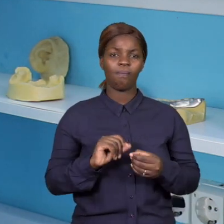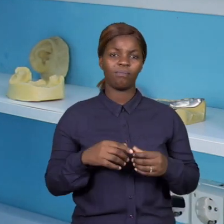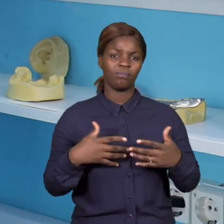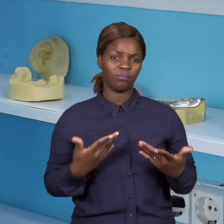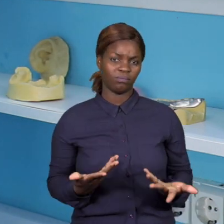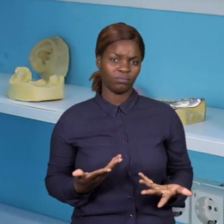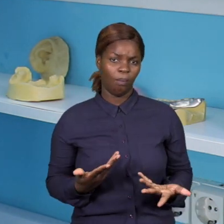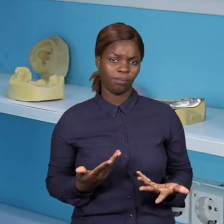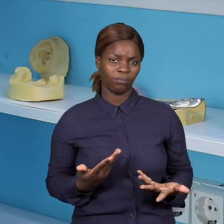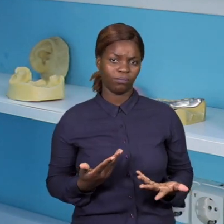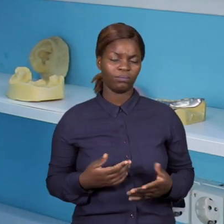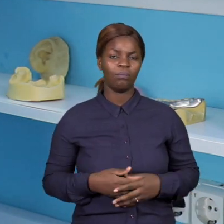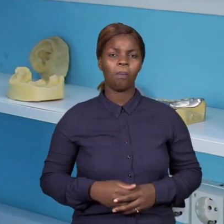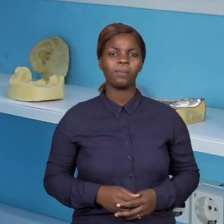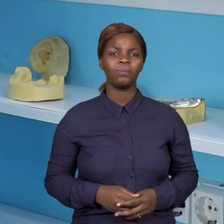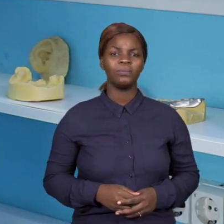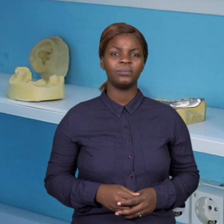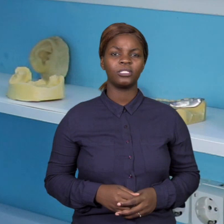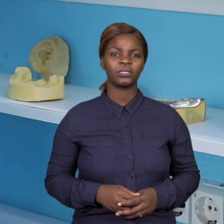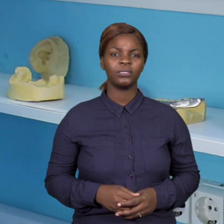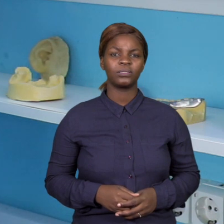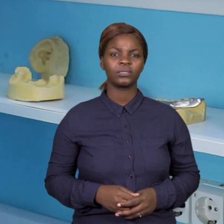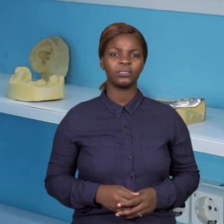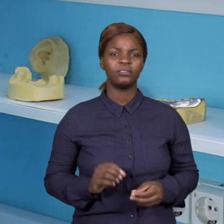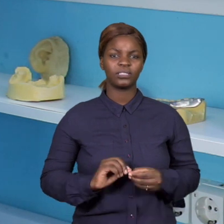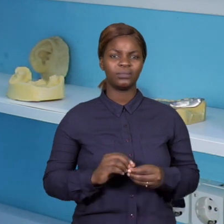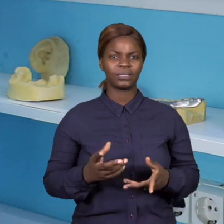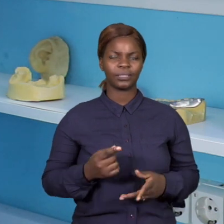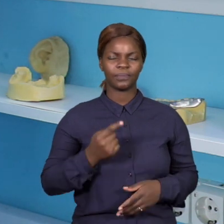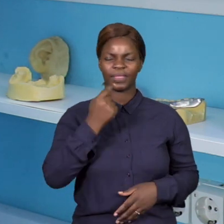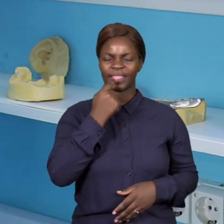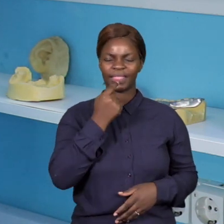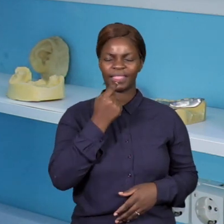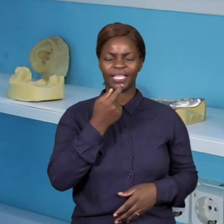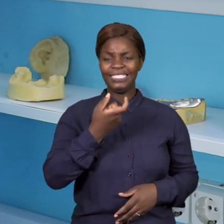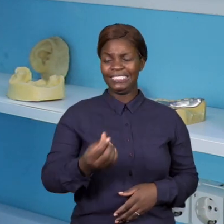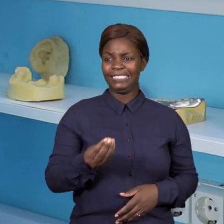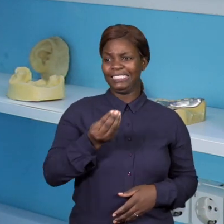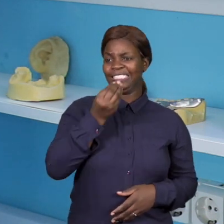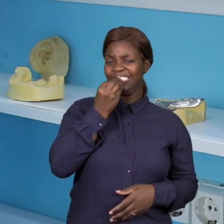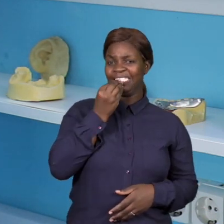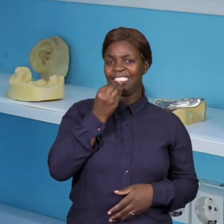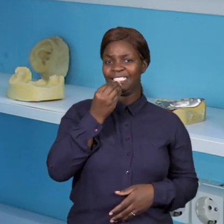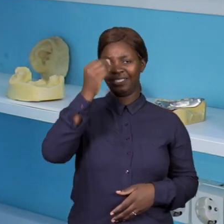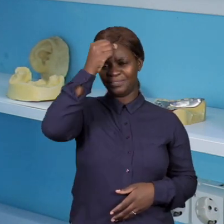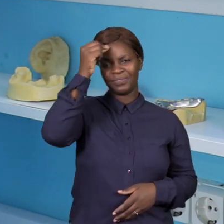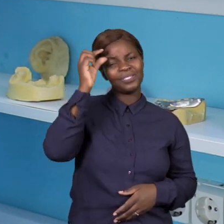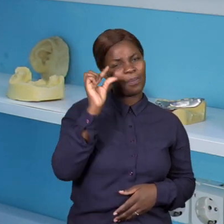né? O sonido das palavras, vai interferir entre a placa e a